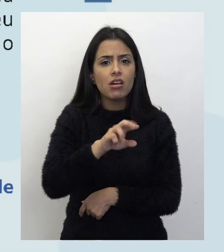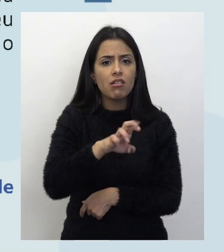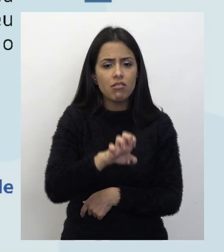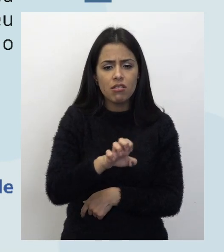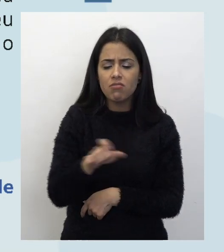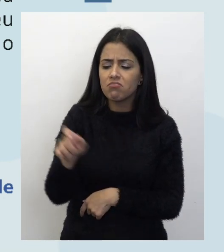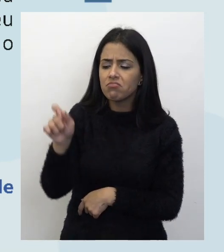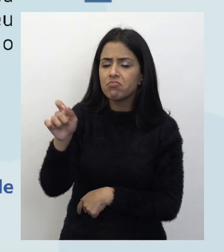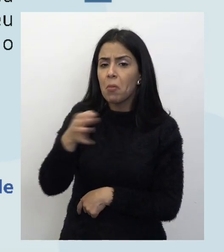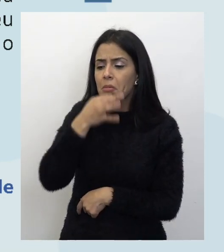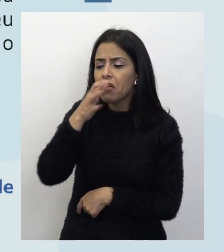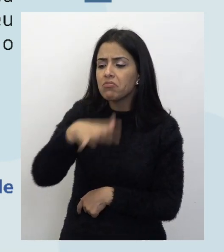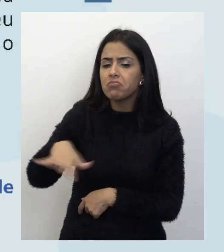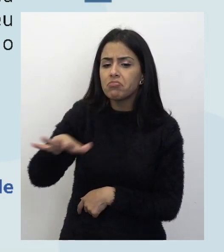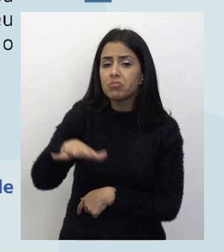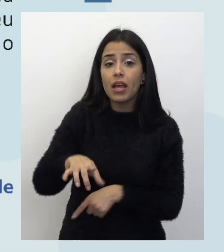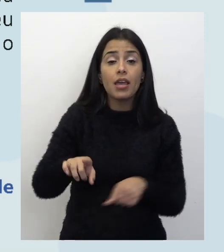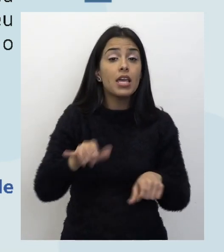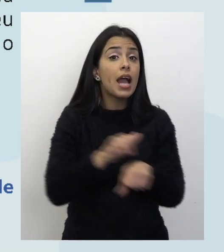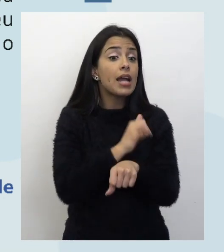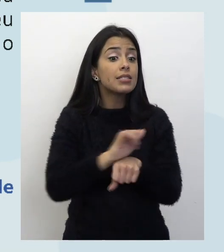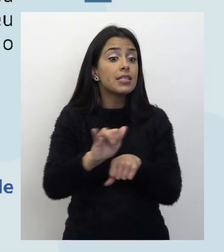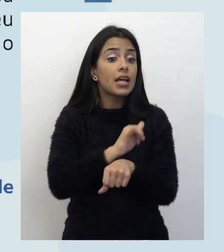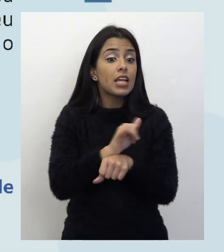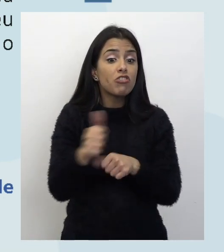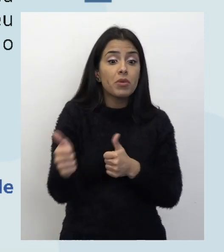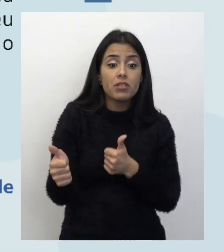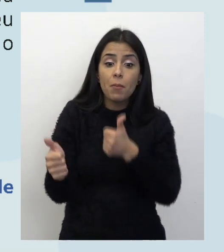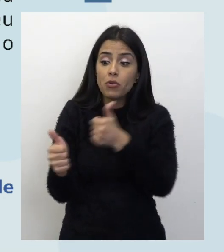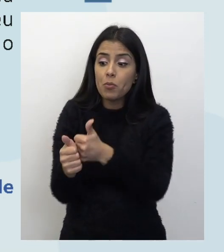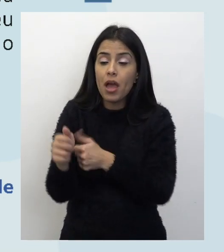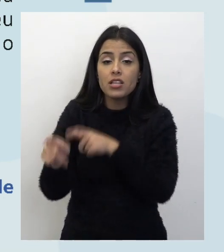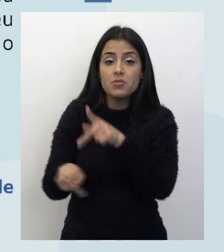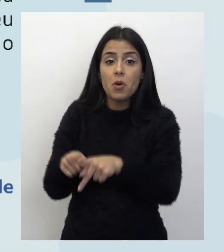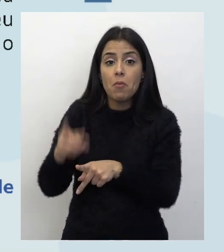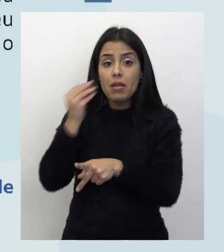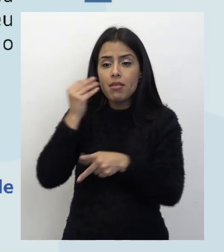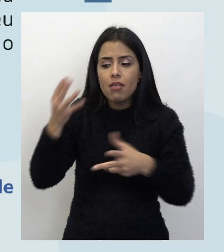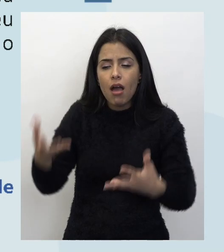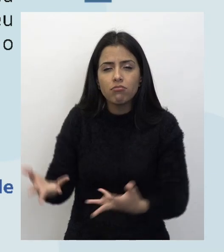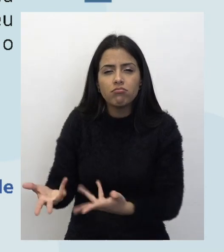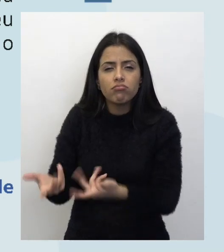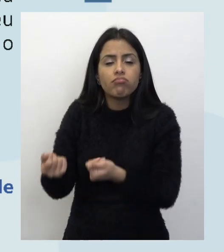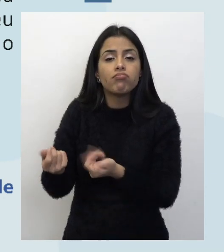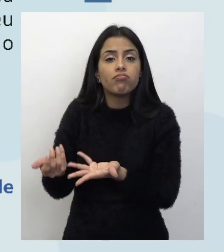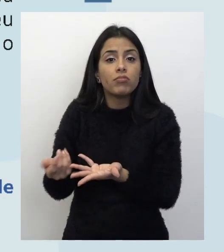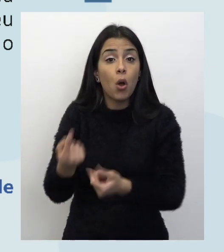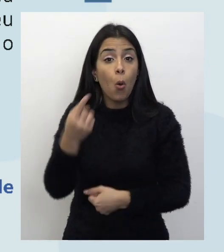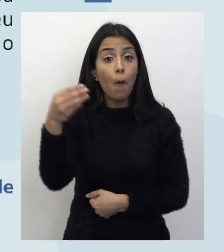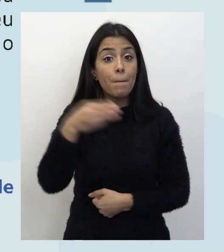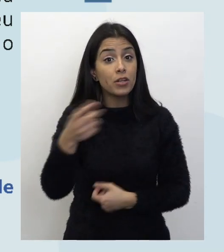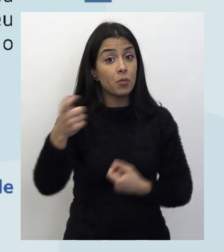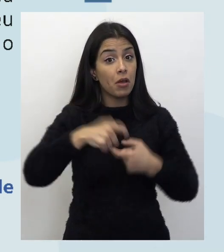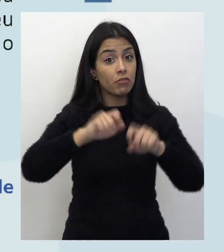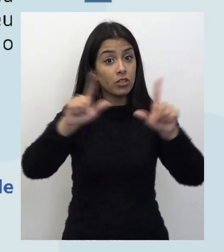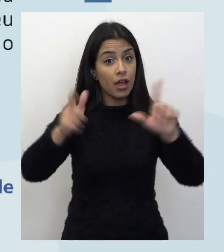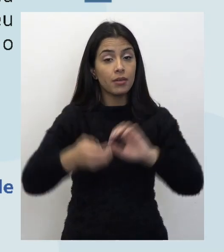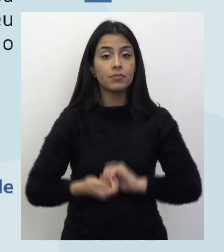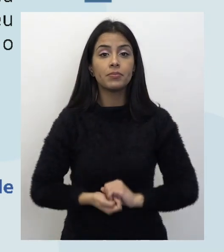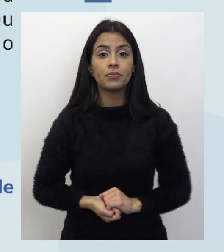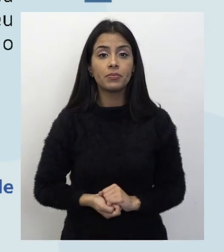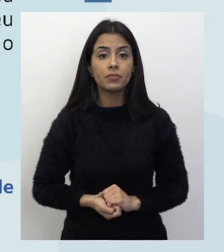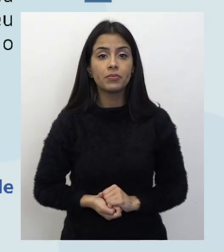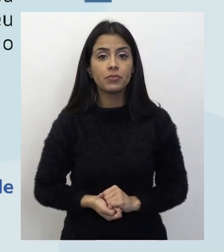povos conquistados? Então, vocês vão ter 1 minuto para responder essa pergunta. Já já a gente volta.